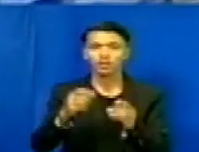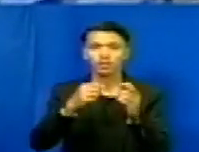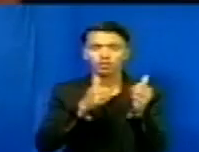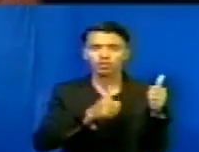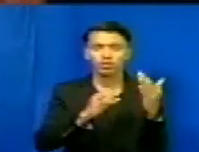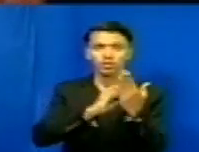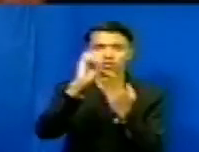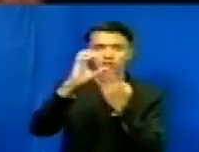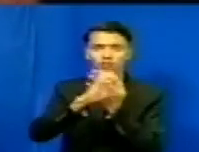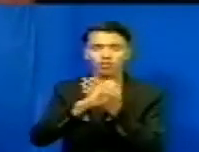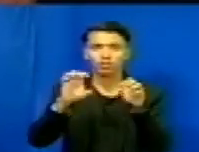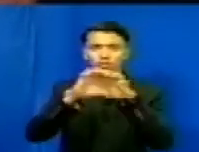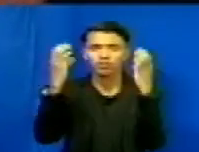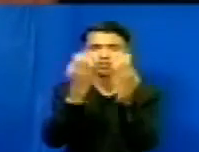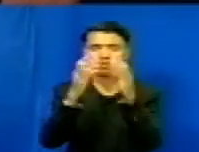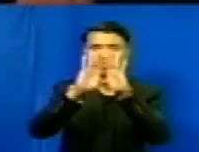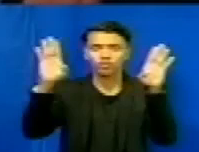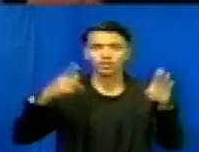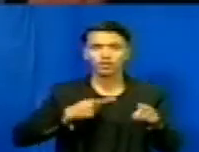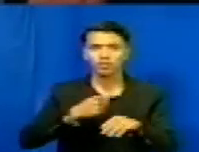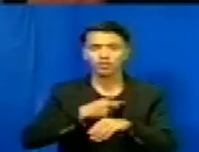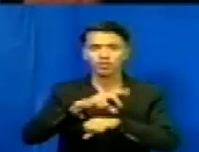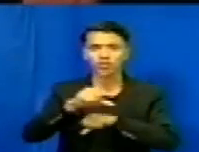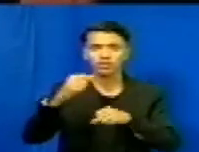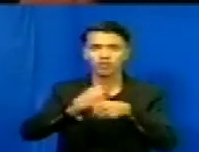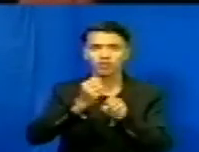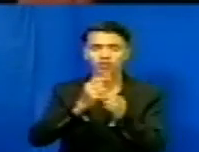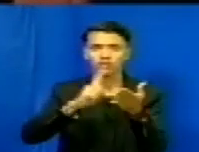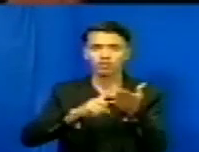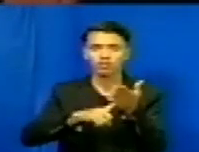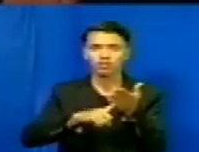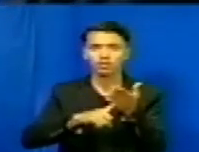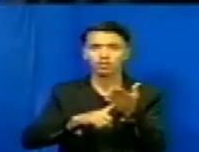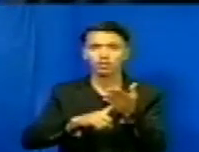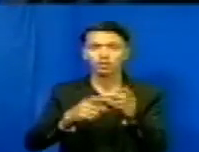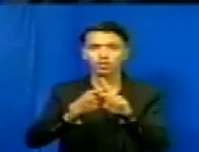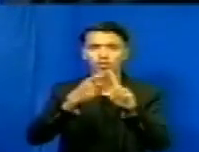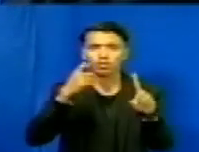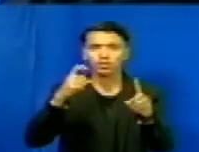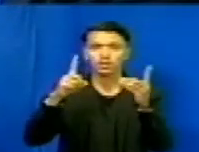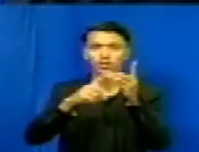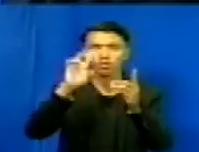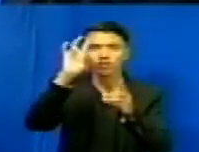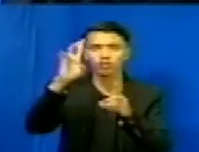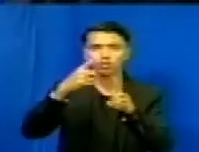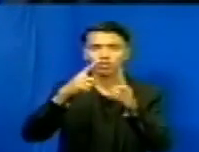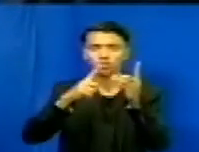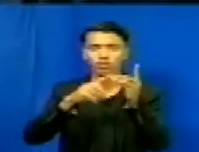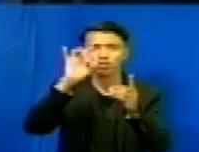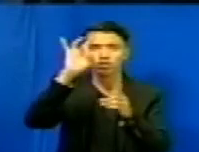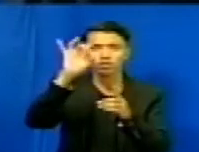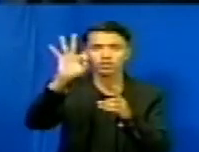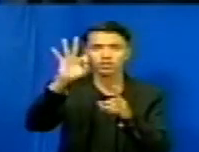nebe comissão aprova, Parlamento Nacional, se halo discussão plenária generalidade, husi Loron Hito to Loron Sia,